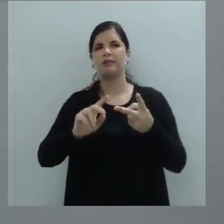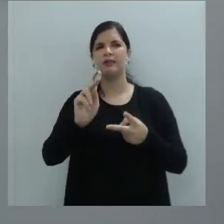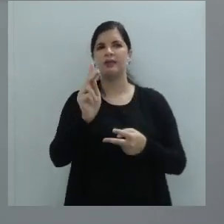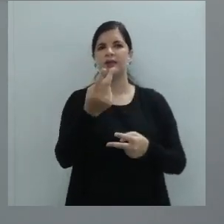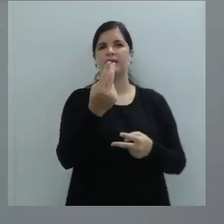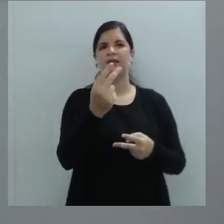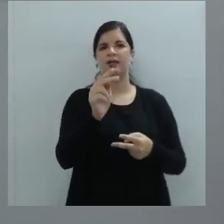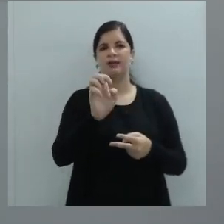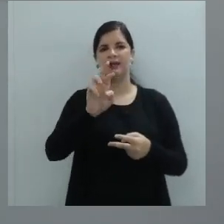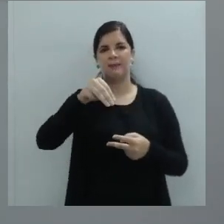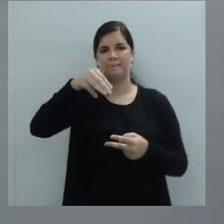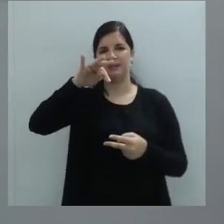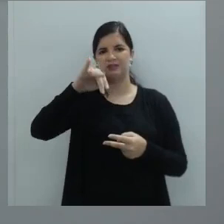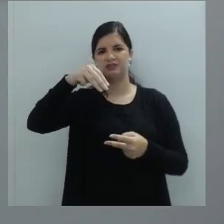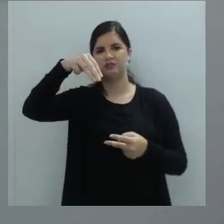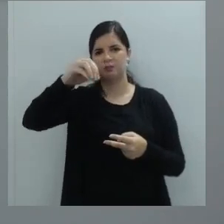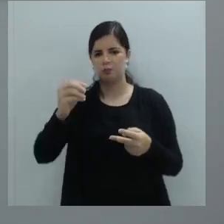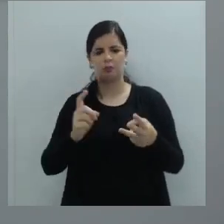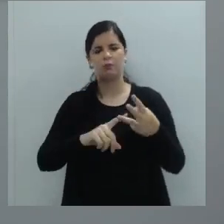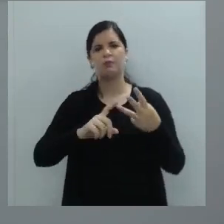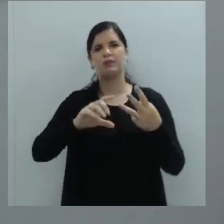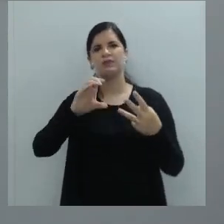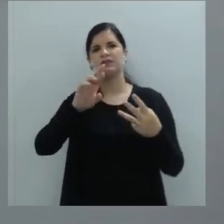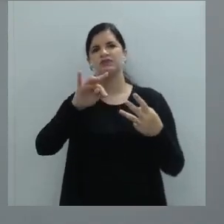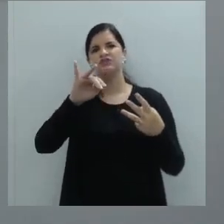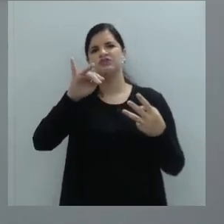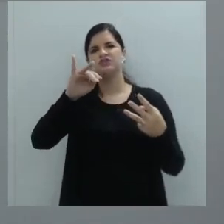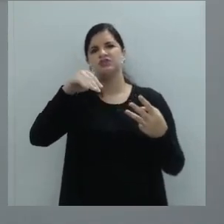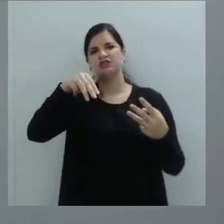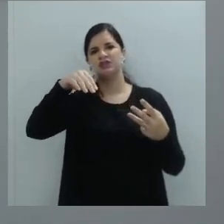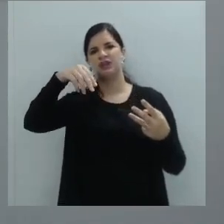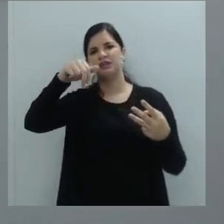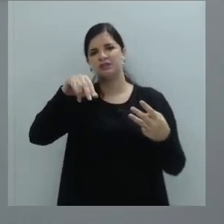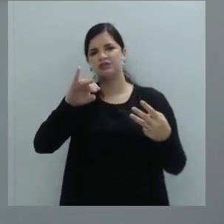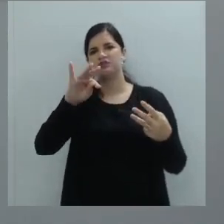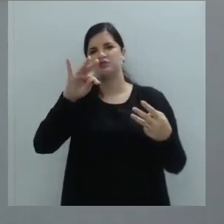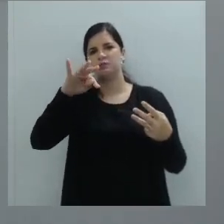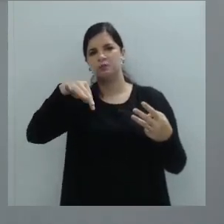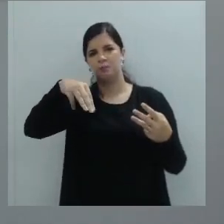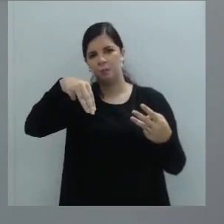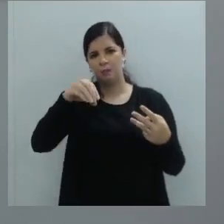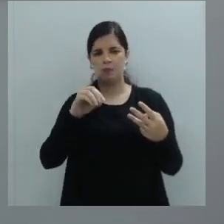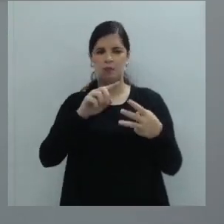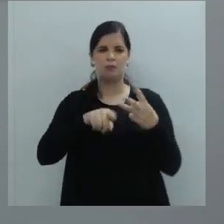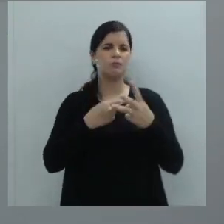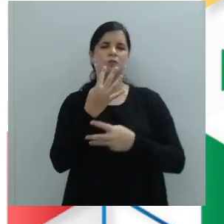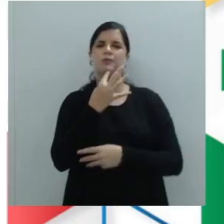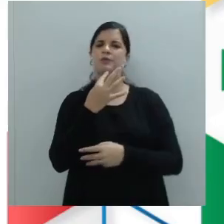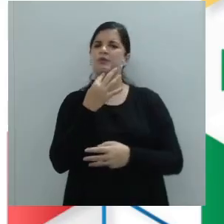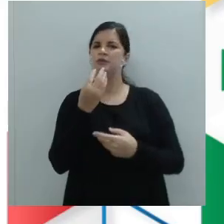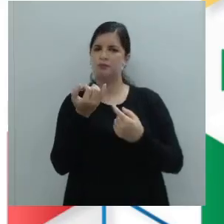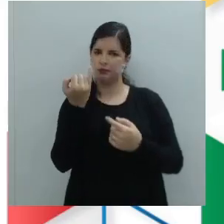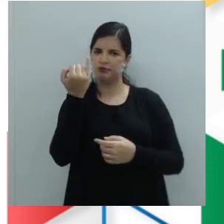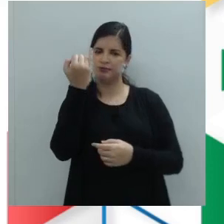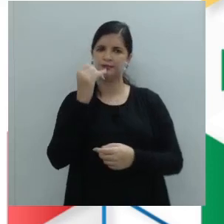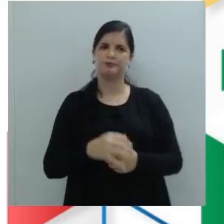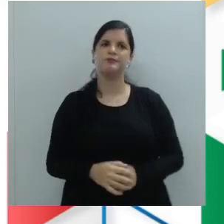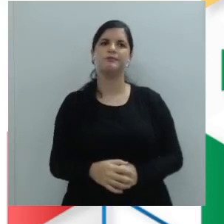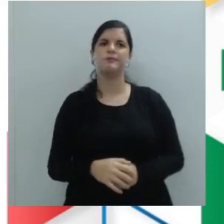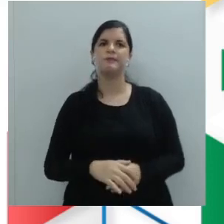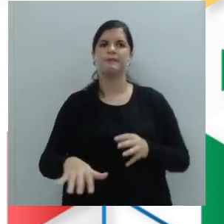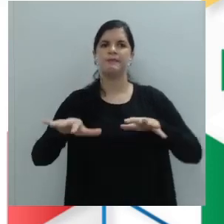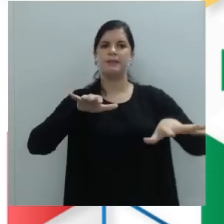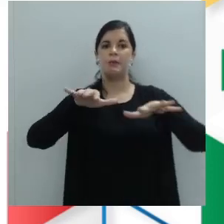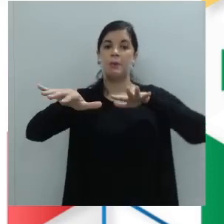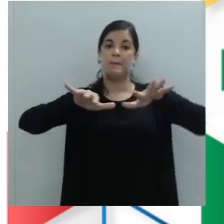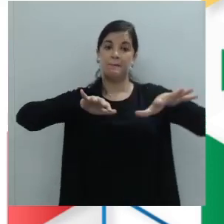cristianismo e suas vertentes, para você conhecer esse mundo. E aqui nós temos mais adiante. O movimento